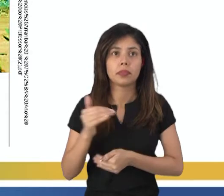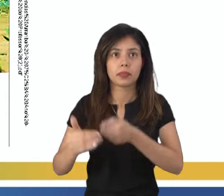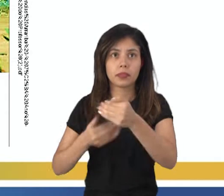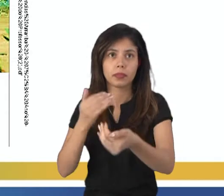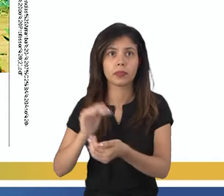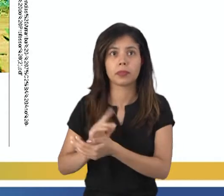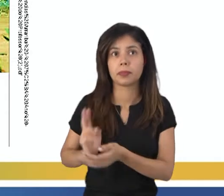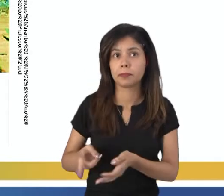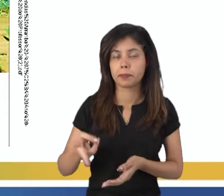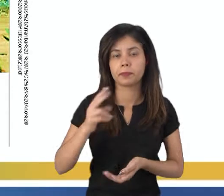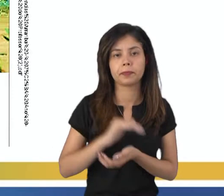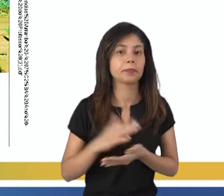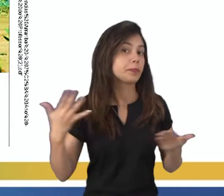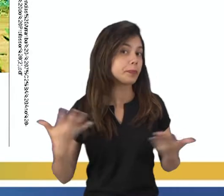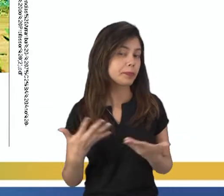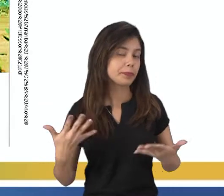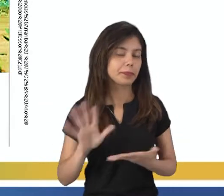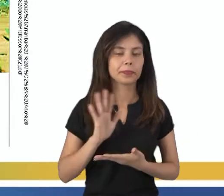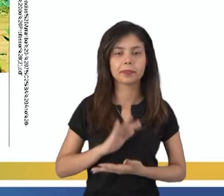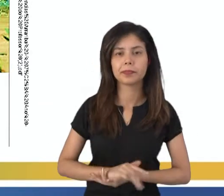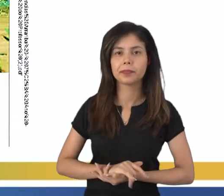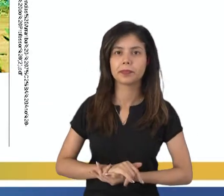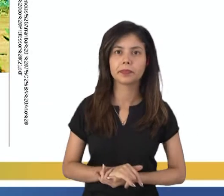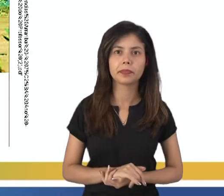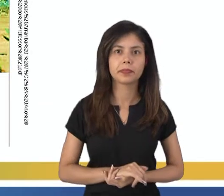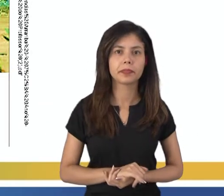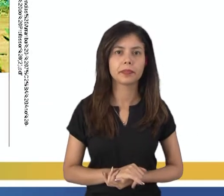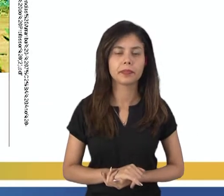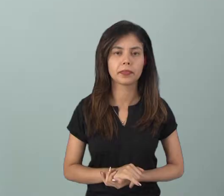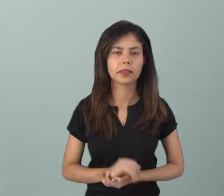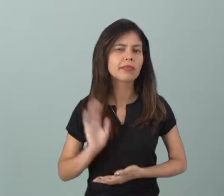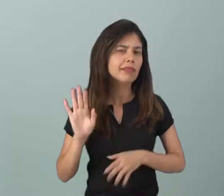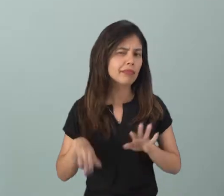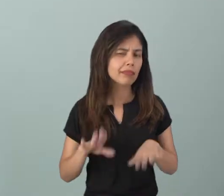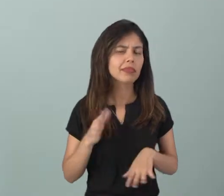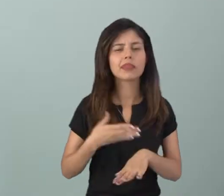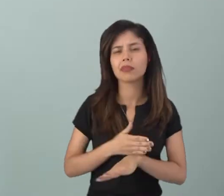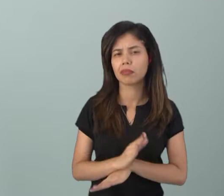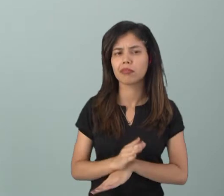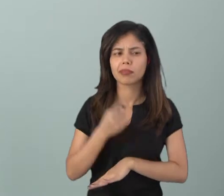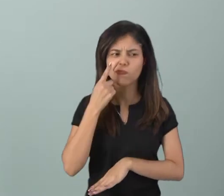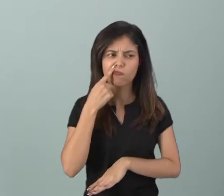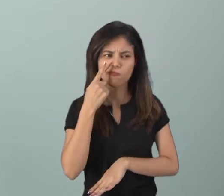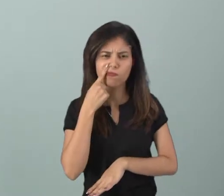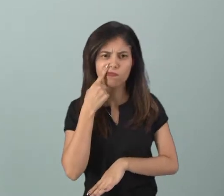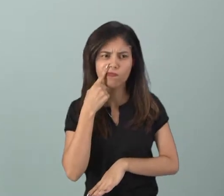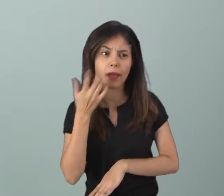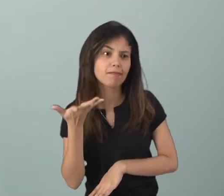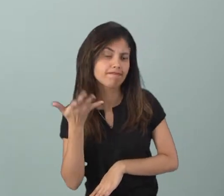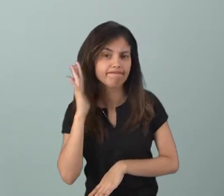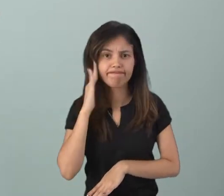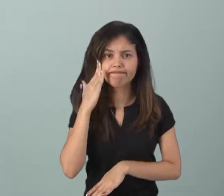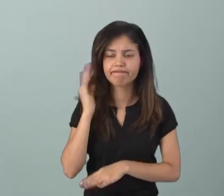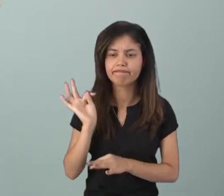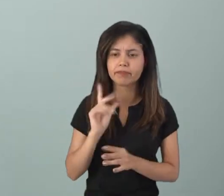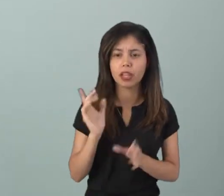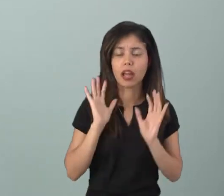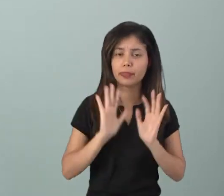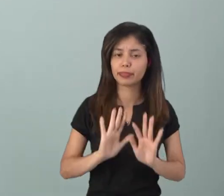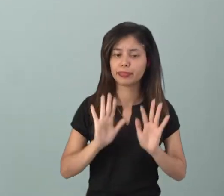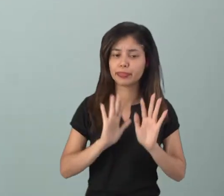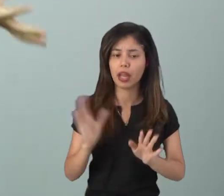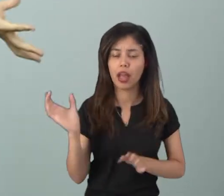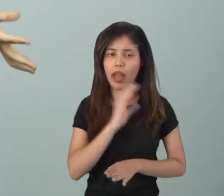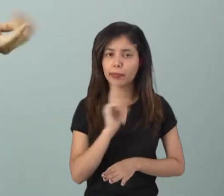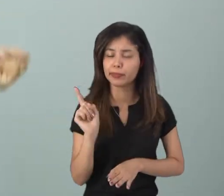que continuam a ocorrer atualmente, só que às vezes passa de forma despercebida, porque é um processo bem gradativo, não é